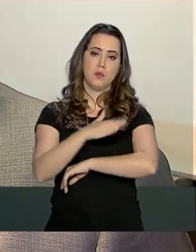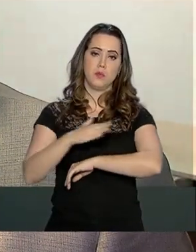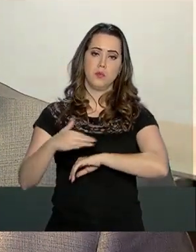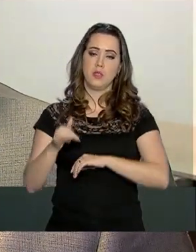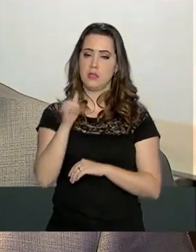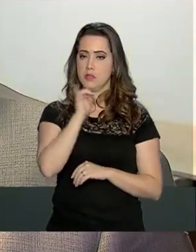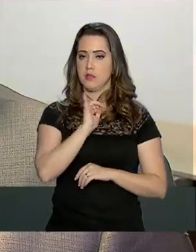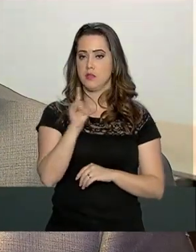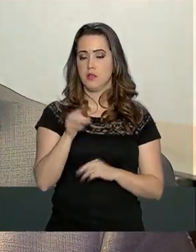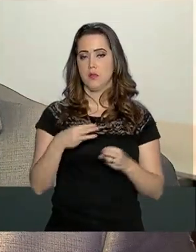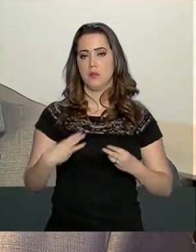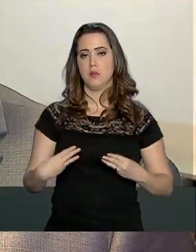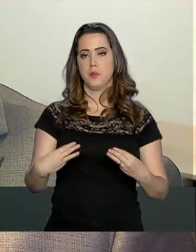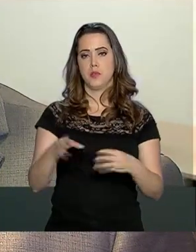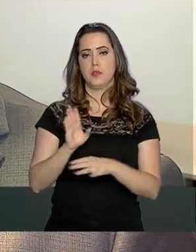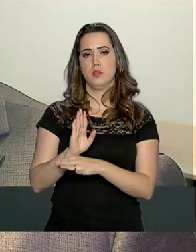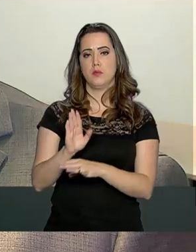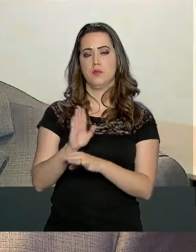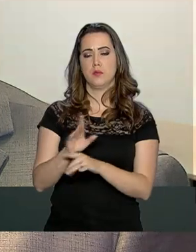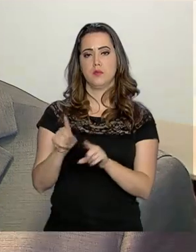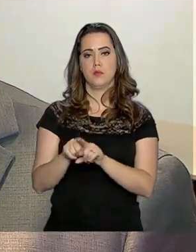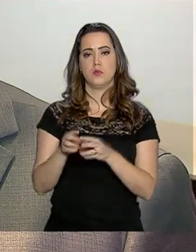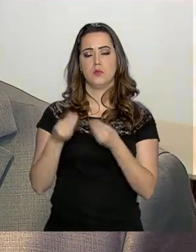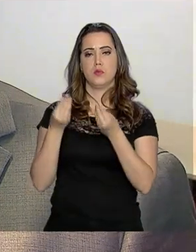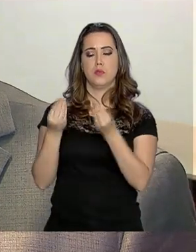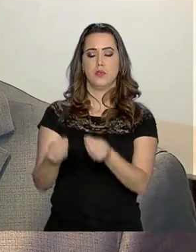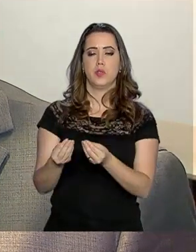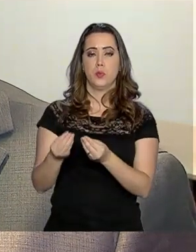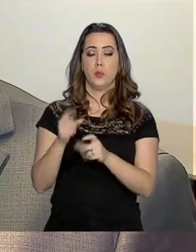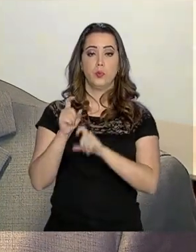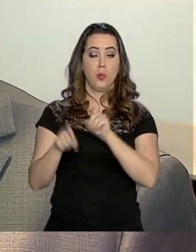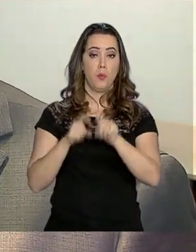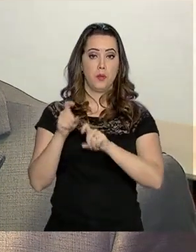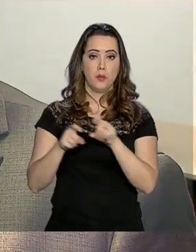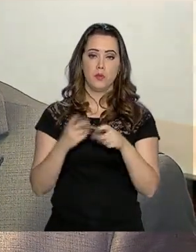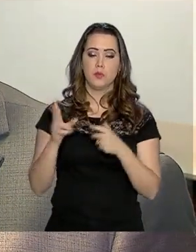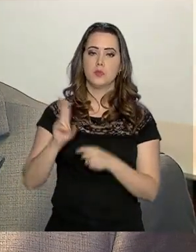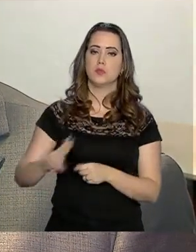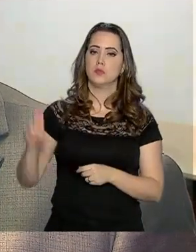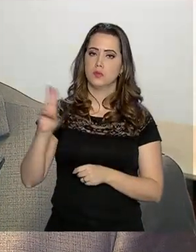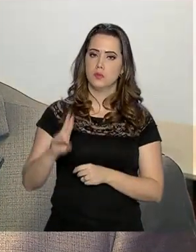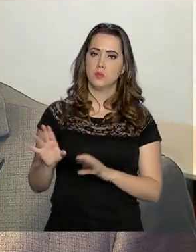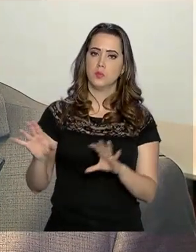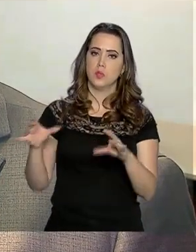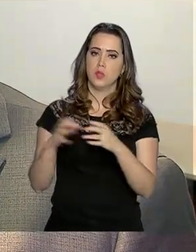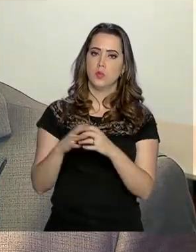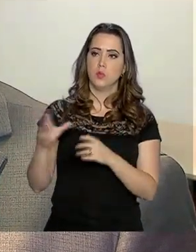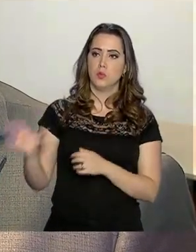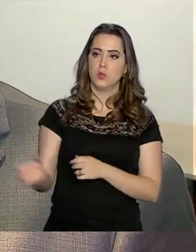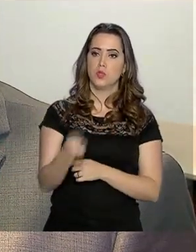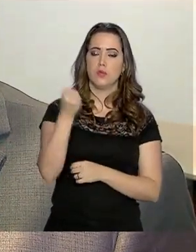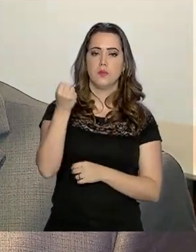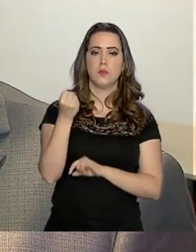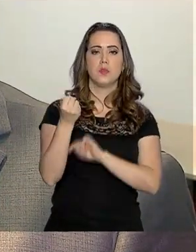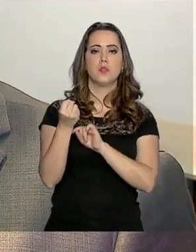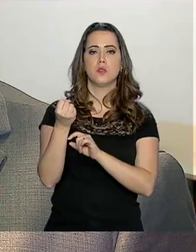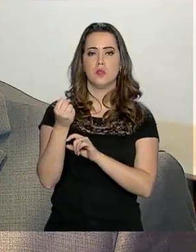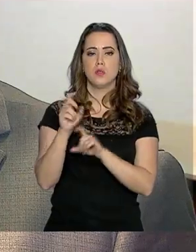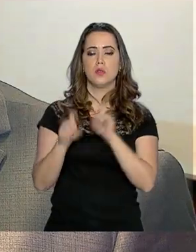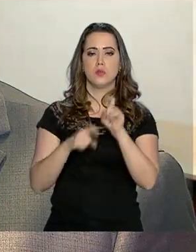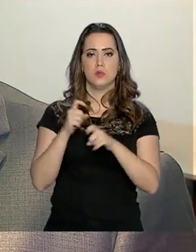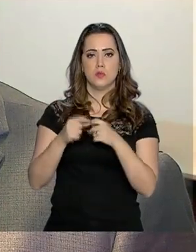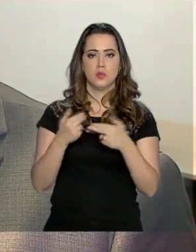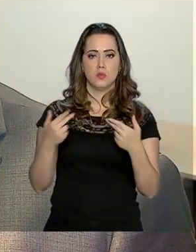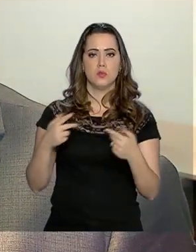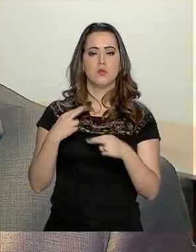por exemplo o ministério ele ajudou a fornecer computadores para que fossem utilizados pelas equipes de resgate e os computadores grande